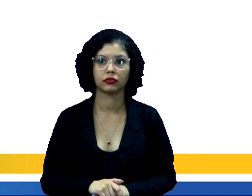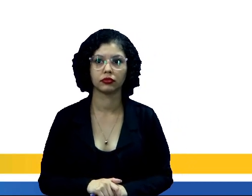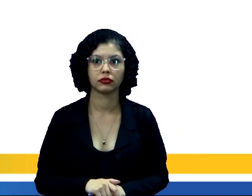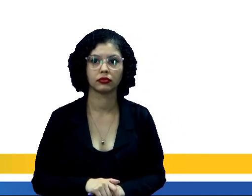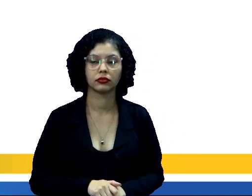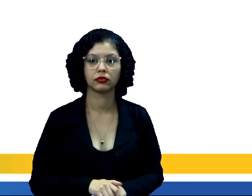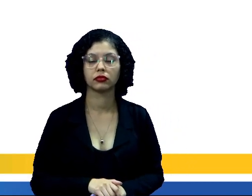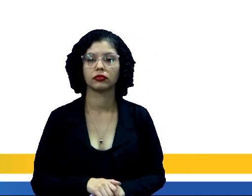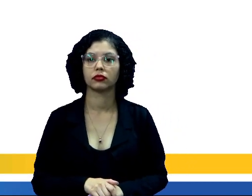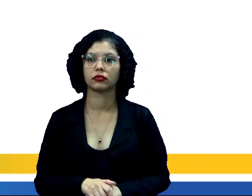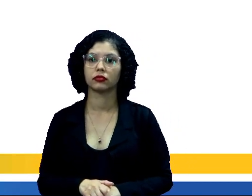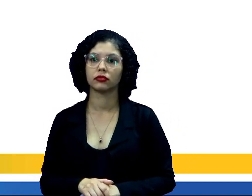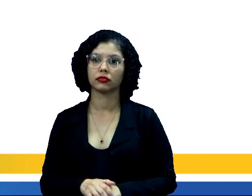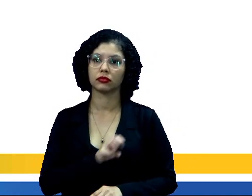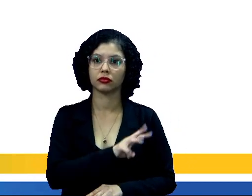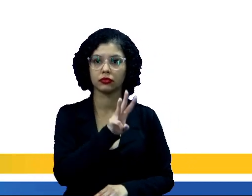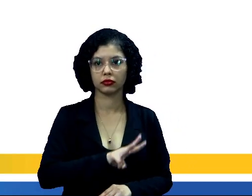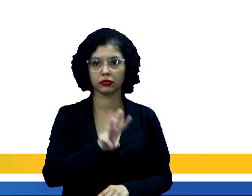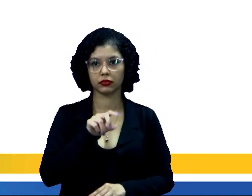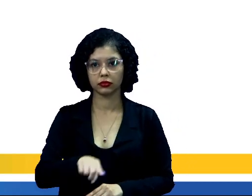um site, né,